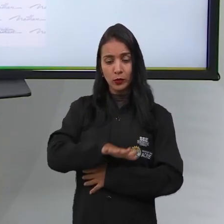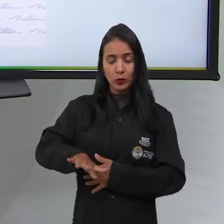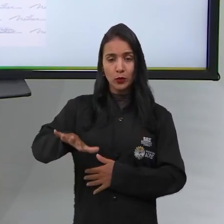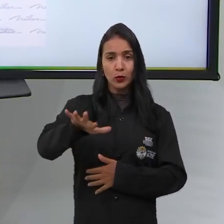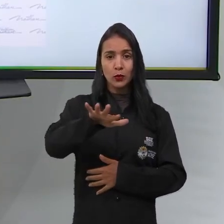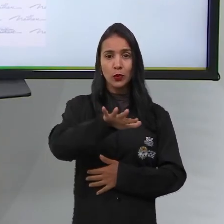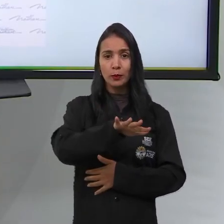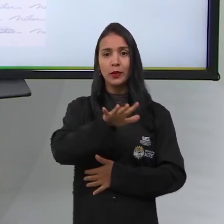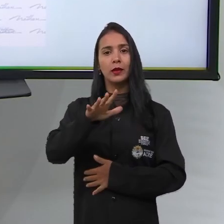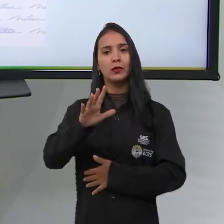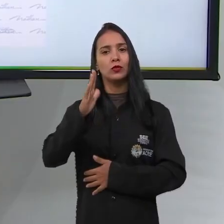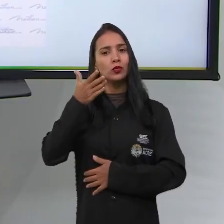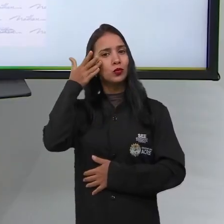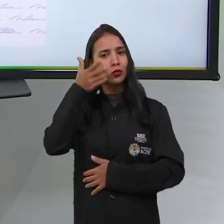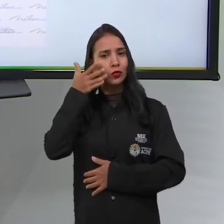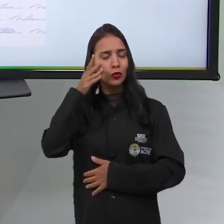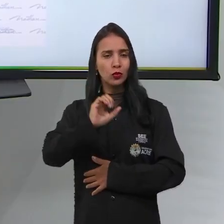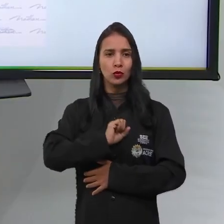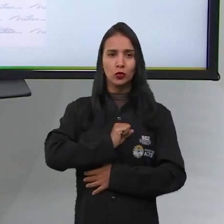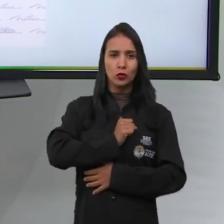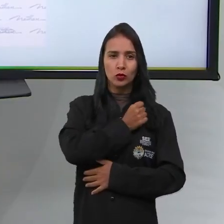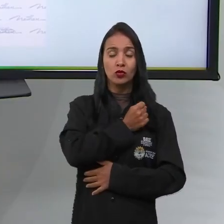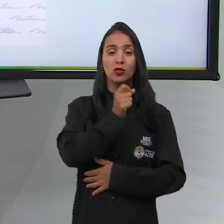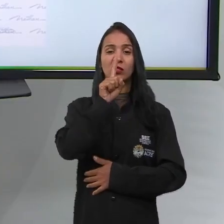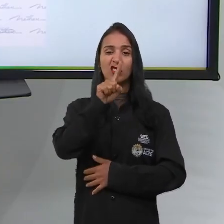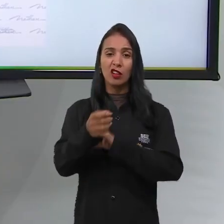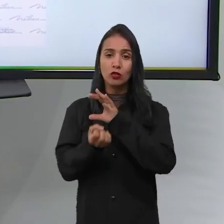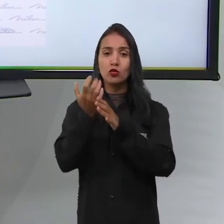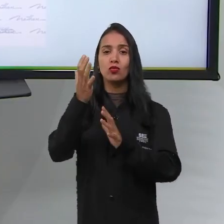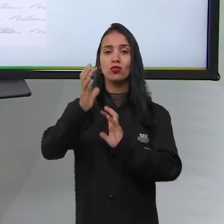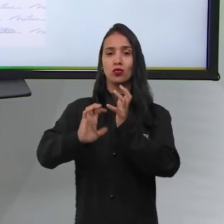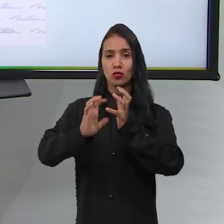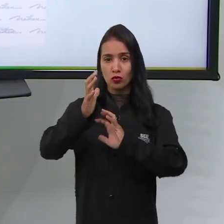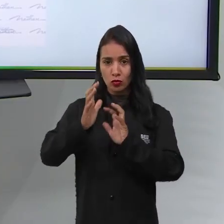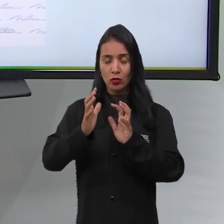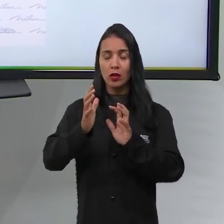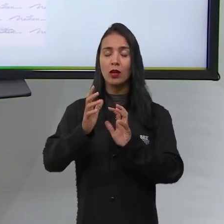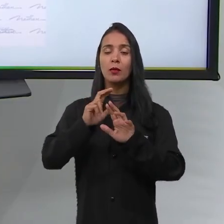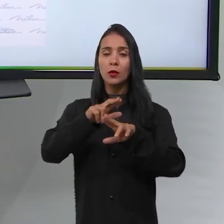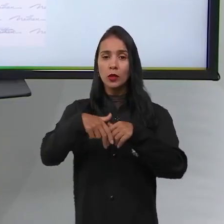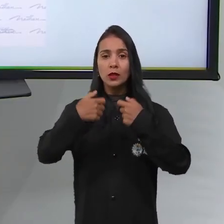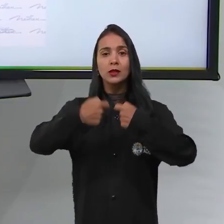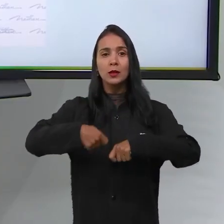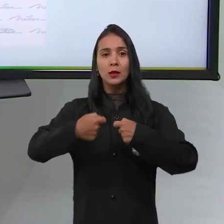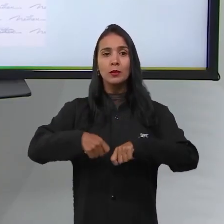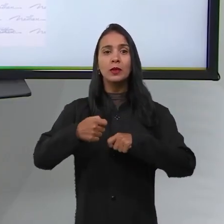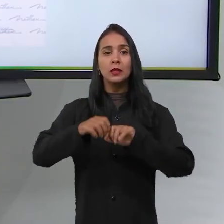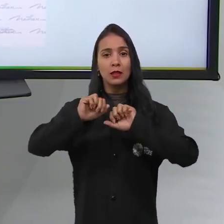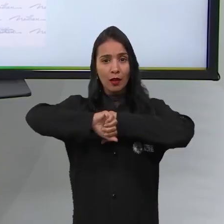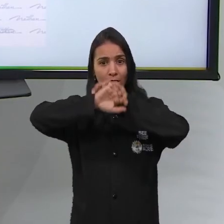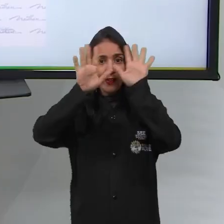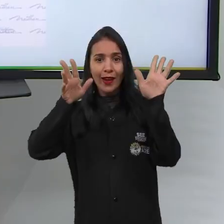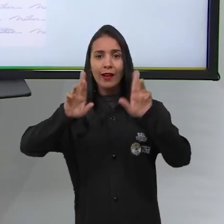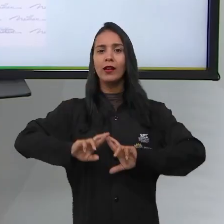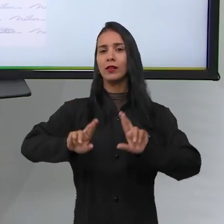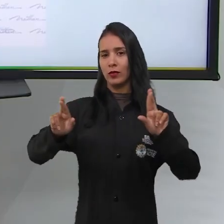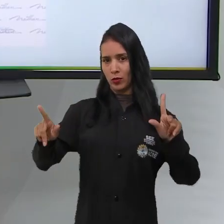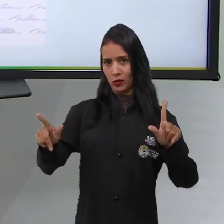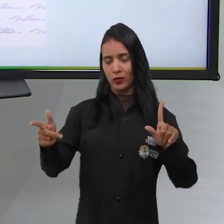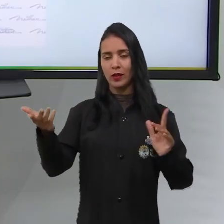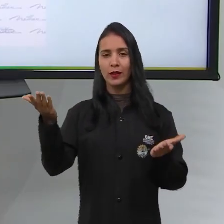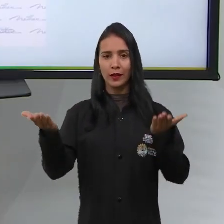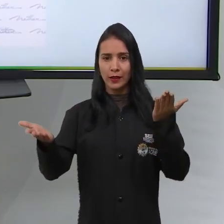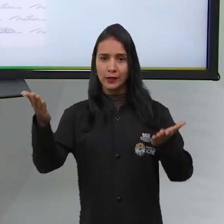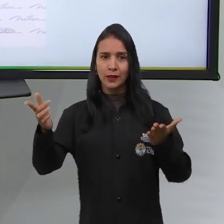ambiente do discurso de ódio, em que há confusão entre liberdade de expressão e o discurso de ódio, que as notícias